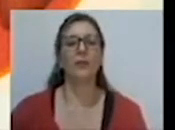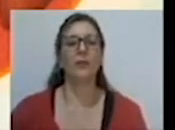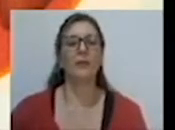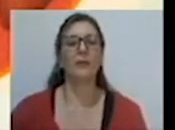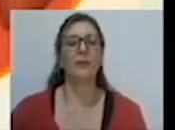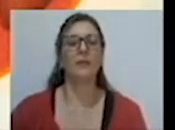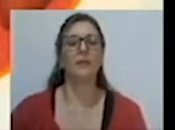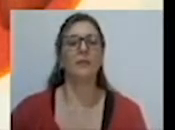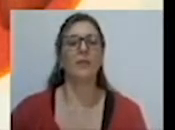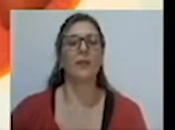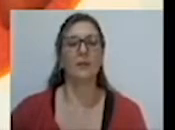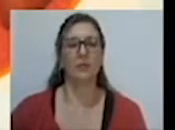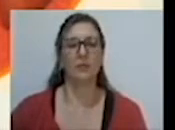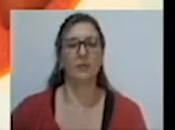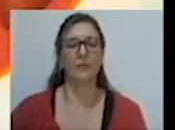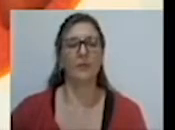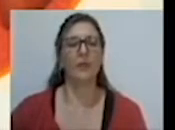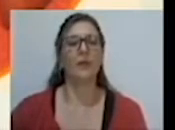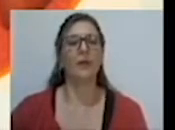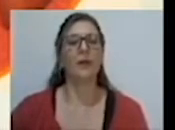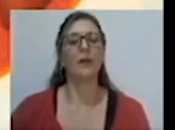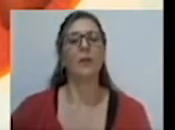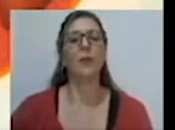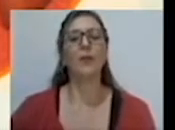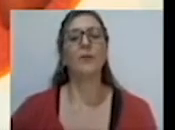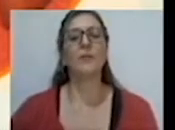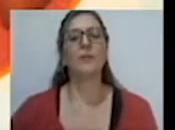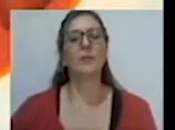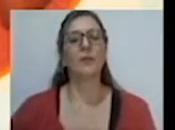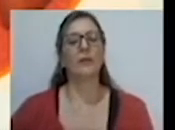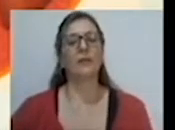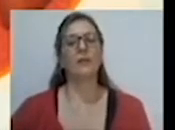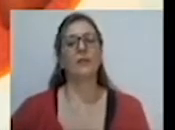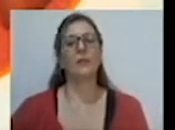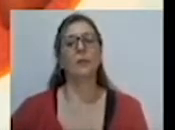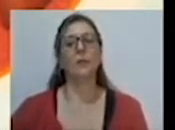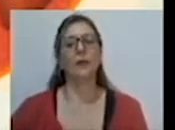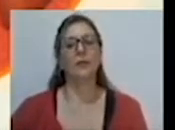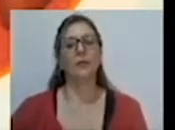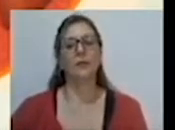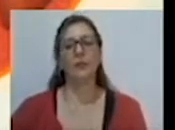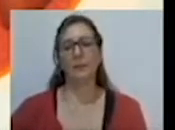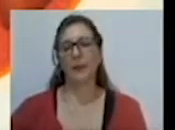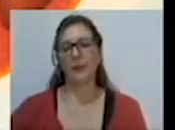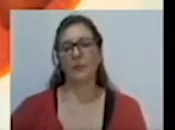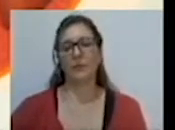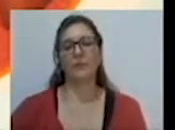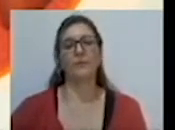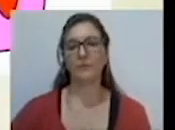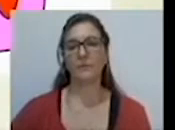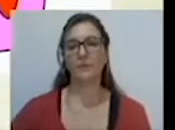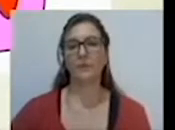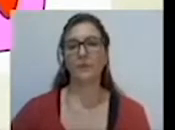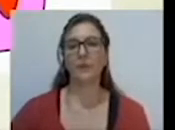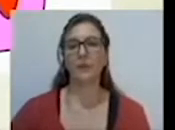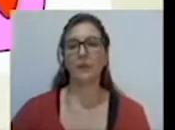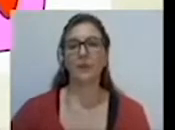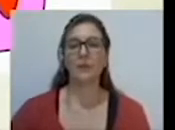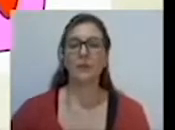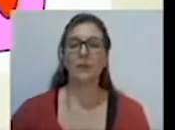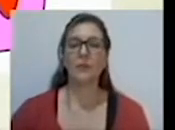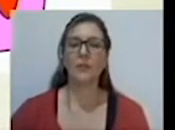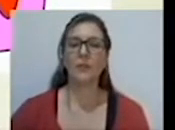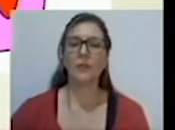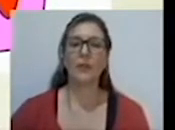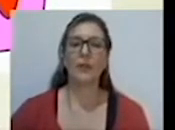é designada diástole. Acompanhe o ciclo cardíaco passo a passo.